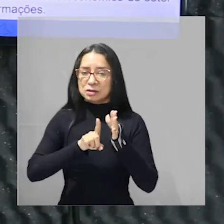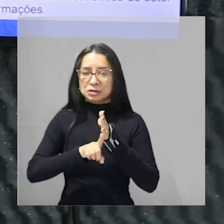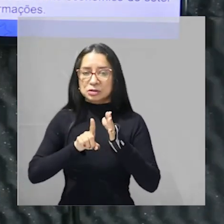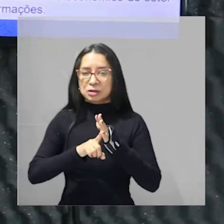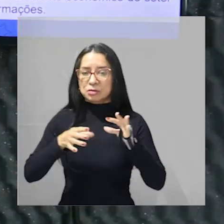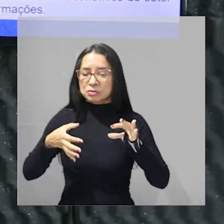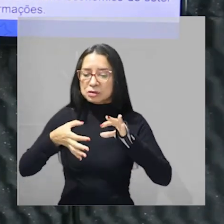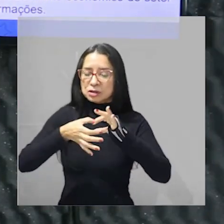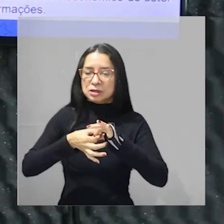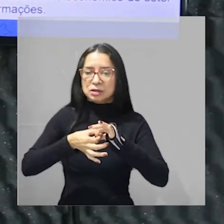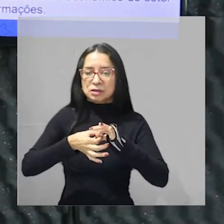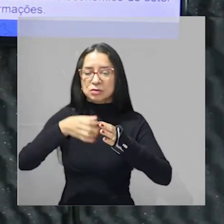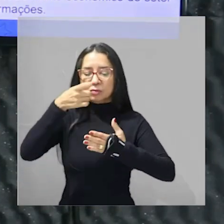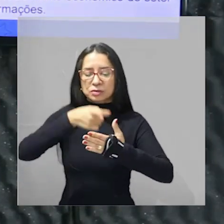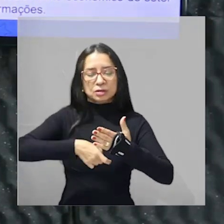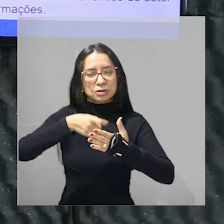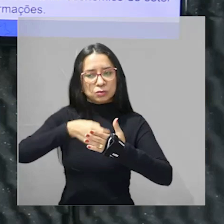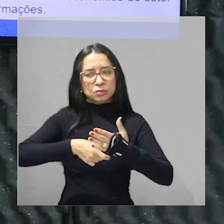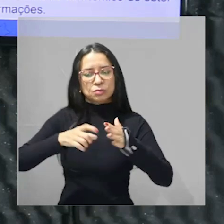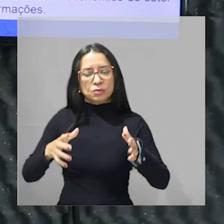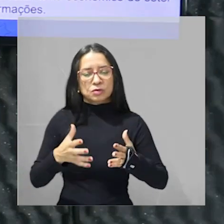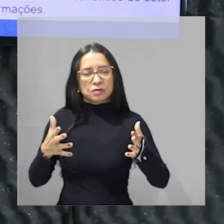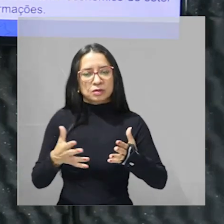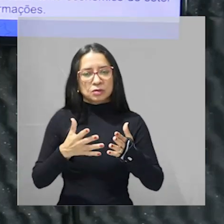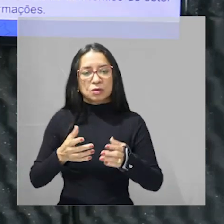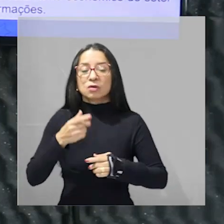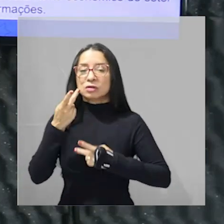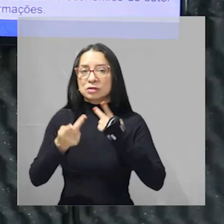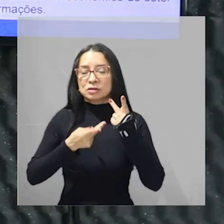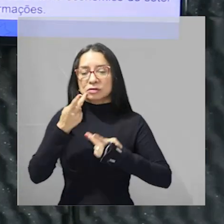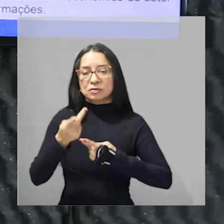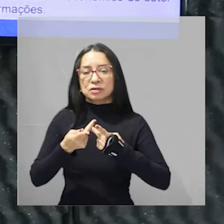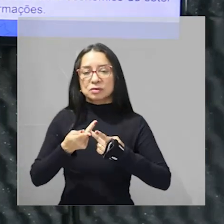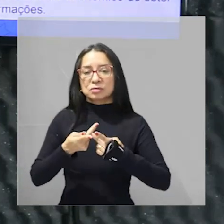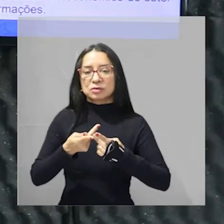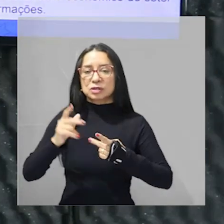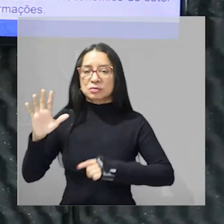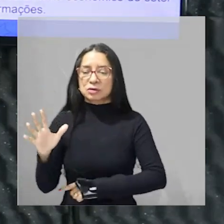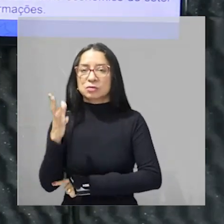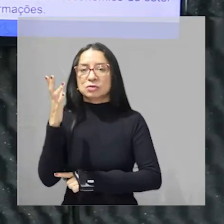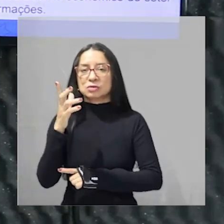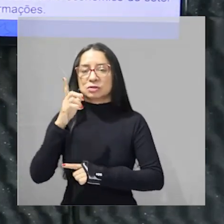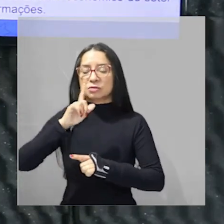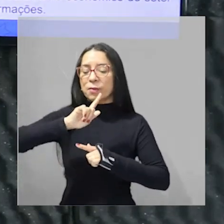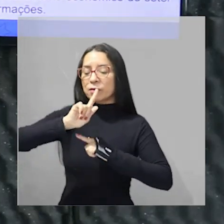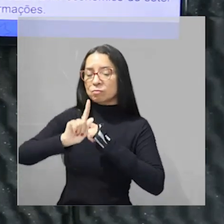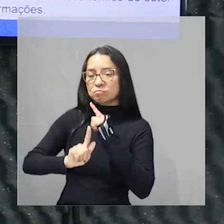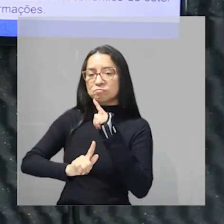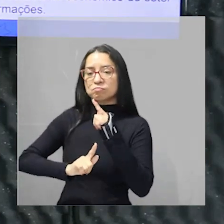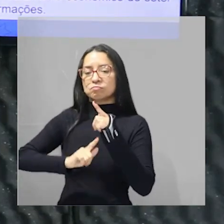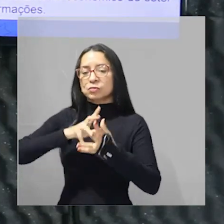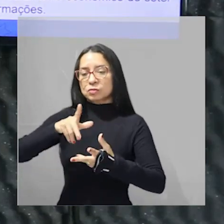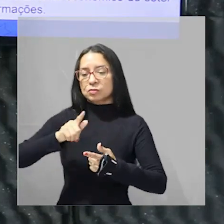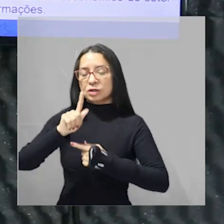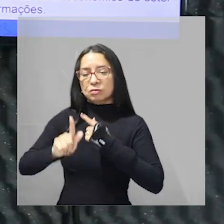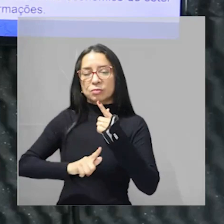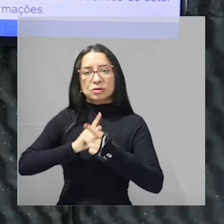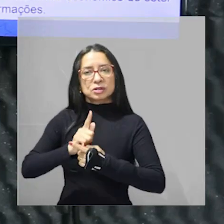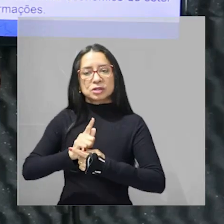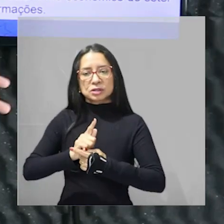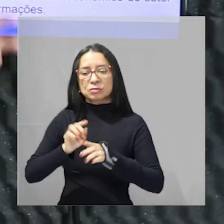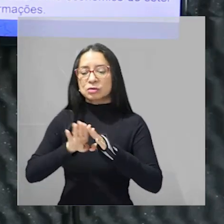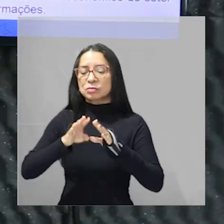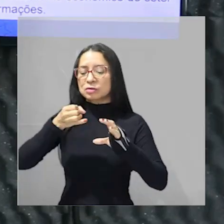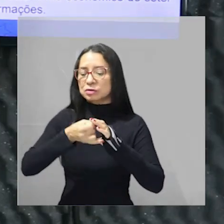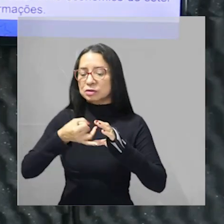motivador. Por exemplo, aqui, ó, ele está falando sobre o fenômeno da globalização e as suas características, os fatores que estão relacionados a ele. Então, o texto motivador ele só